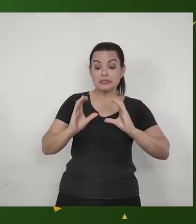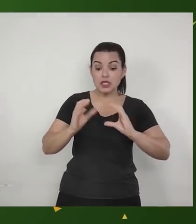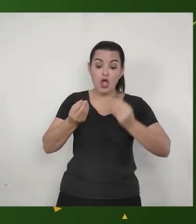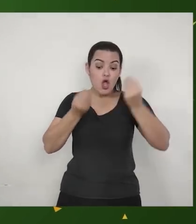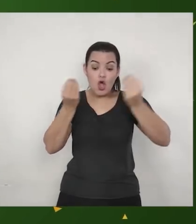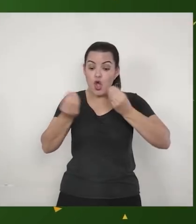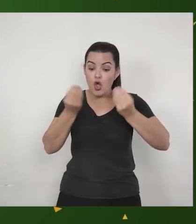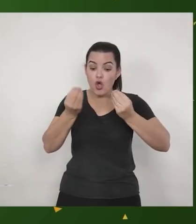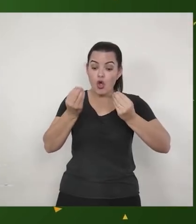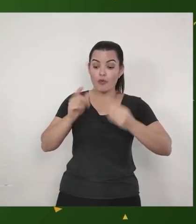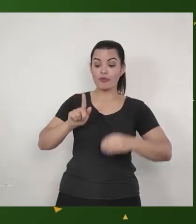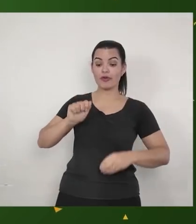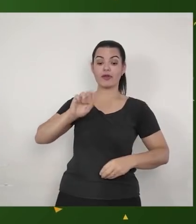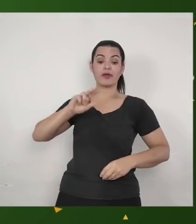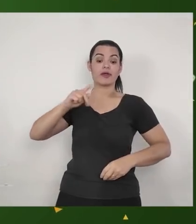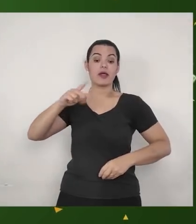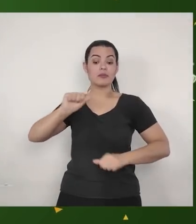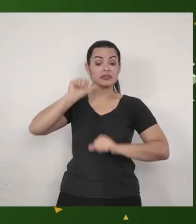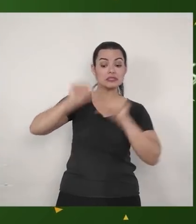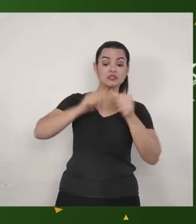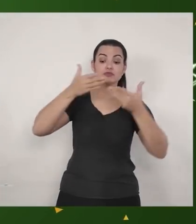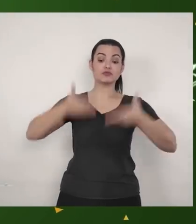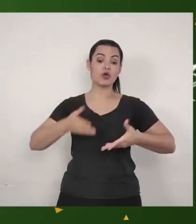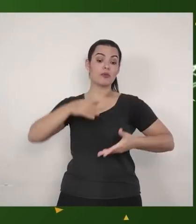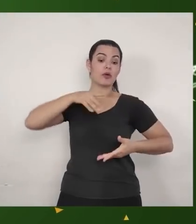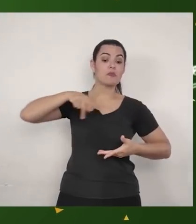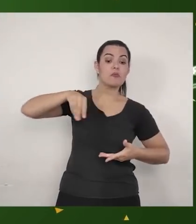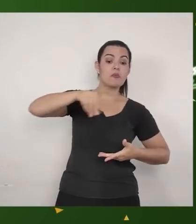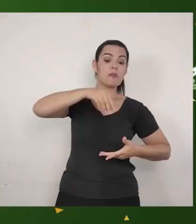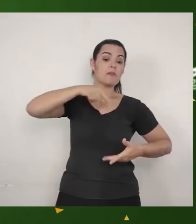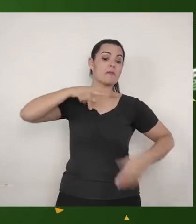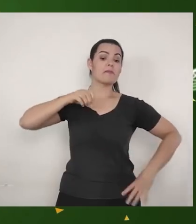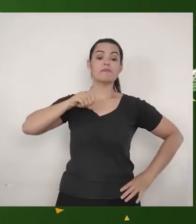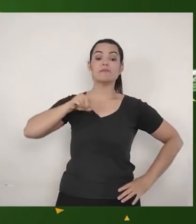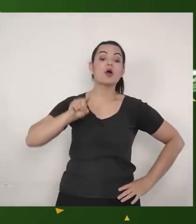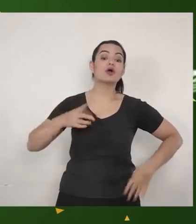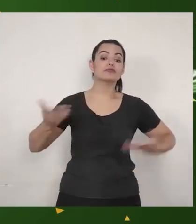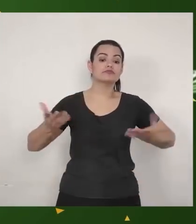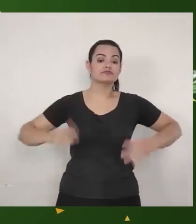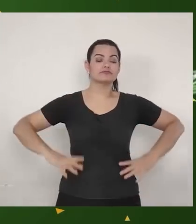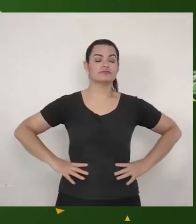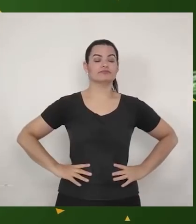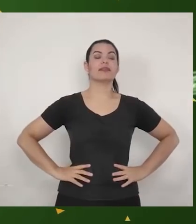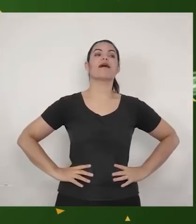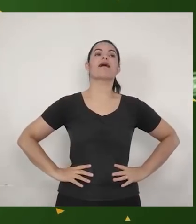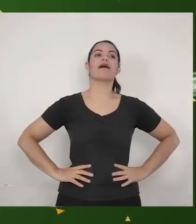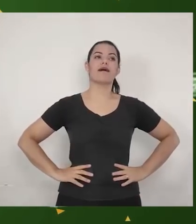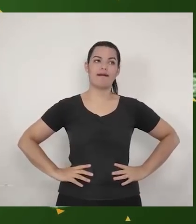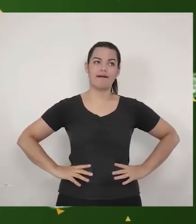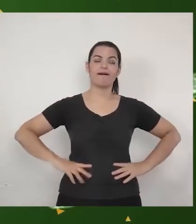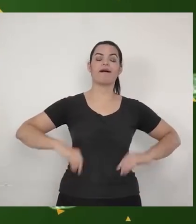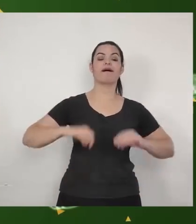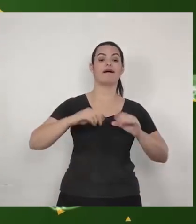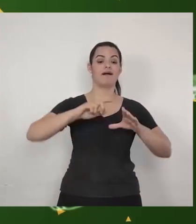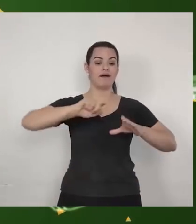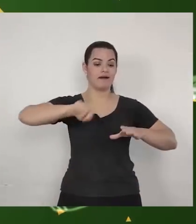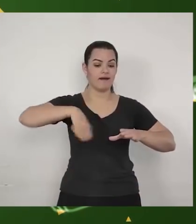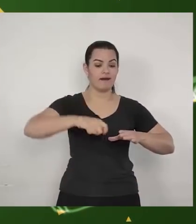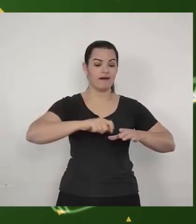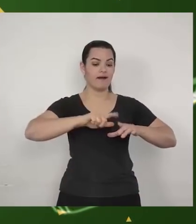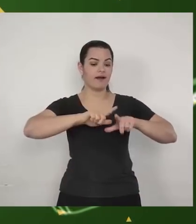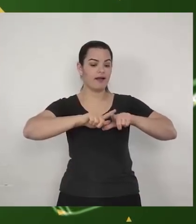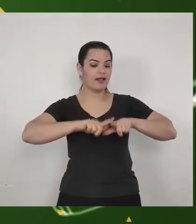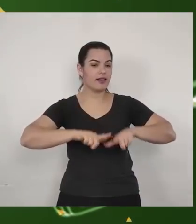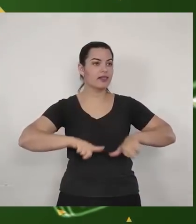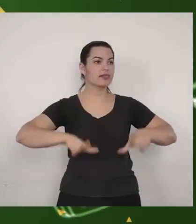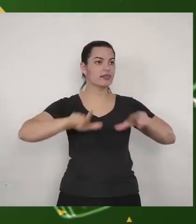garapa vira esse doce pozinho? Querido mocinho sabidinho. Com o caldo limpo, é hora de separar